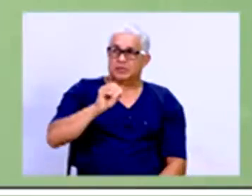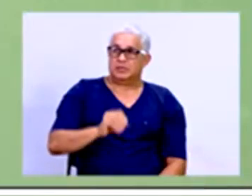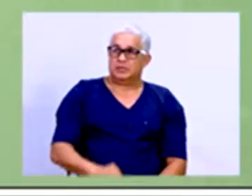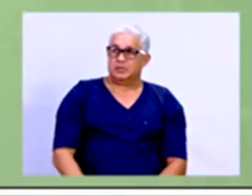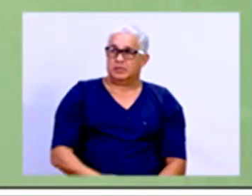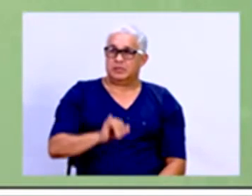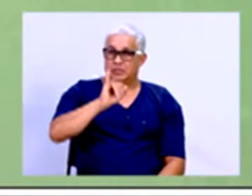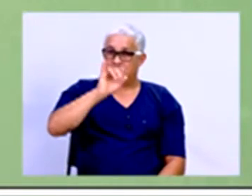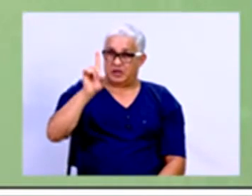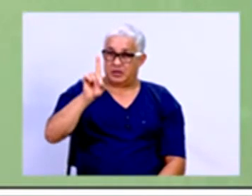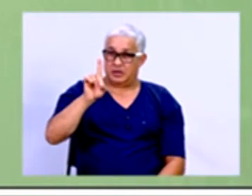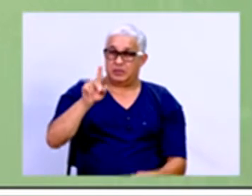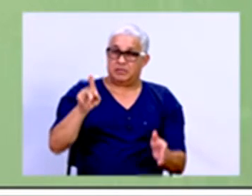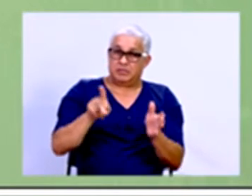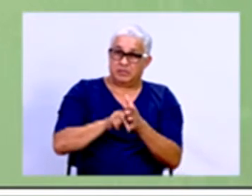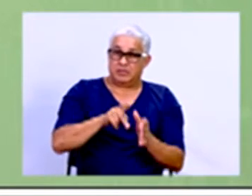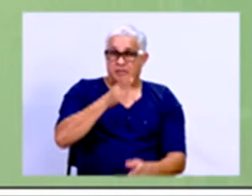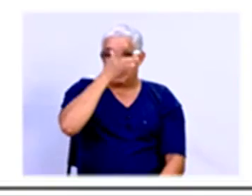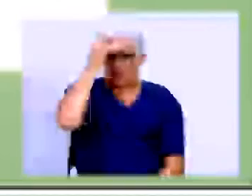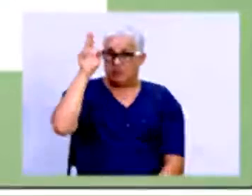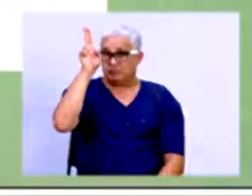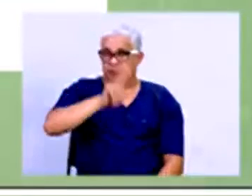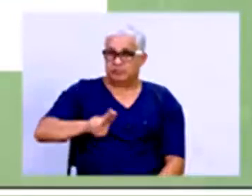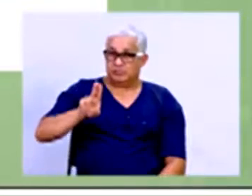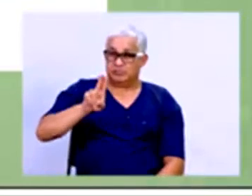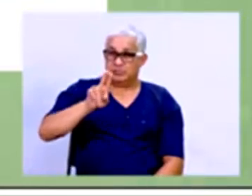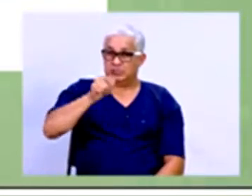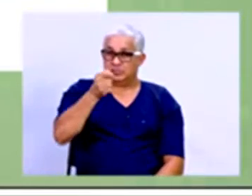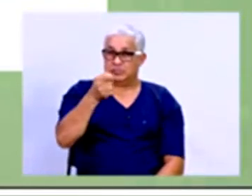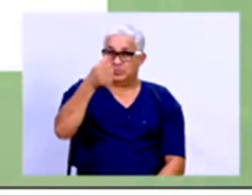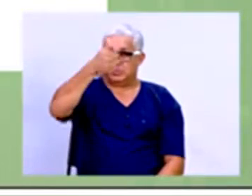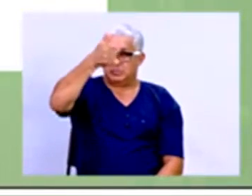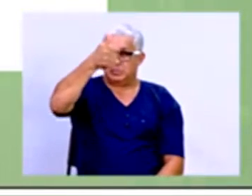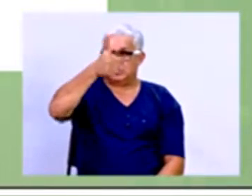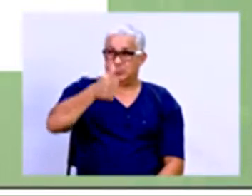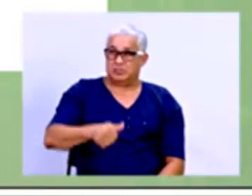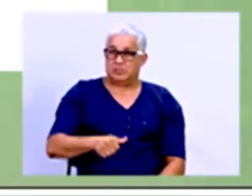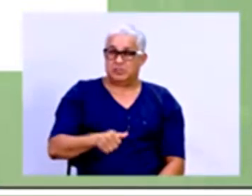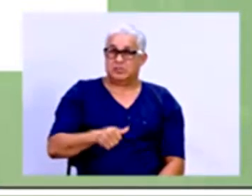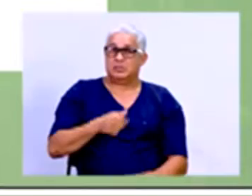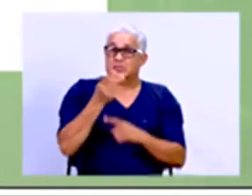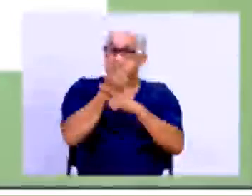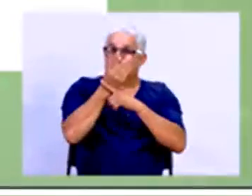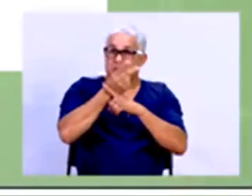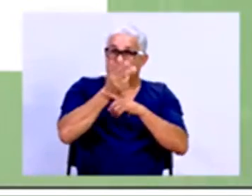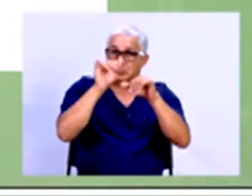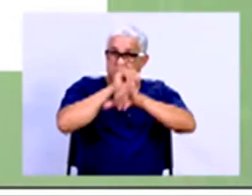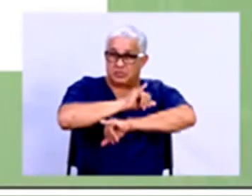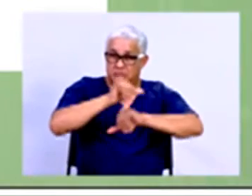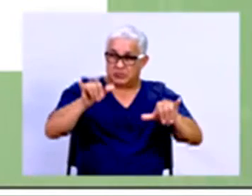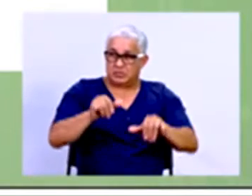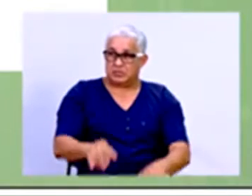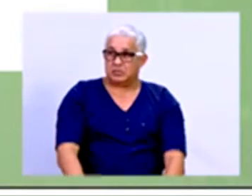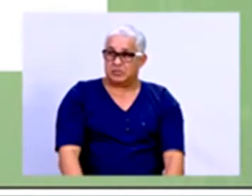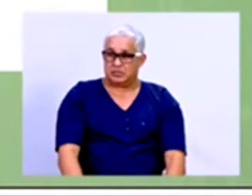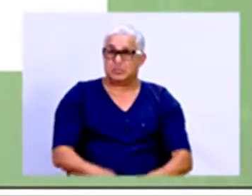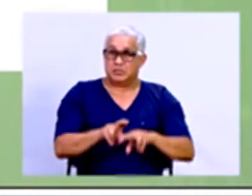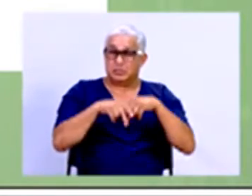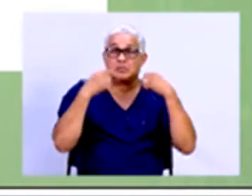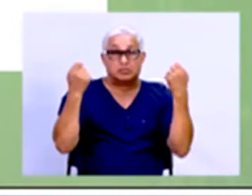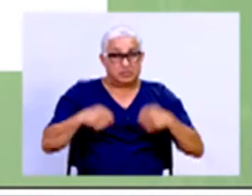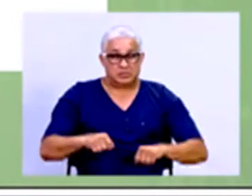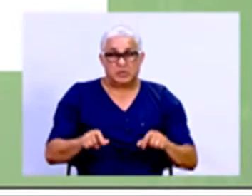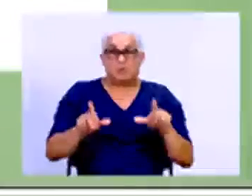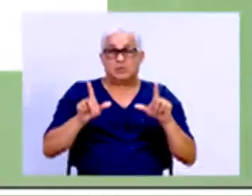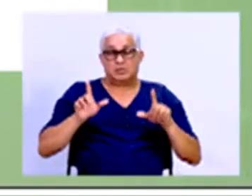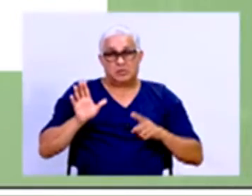a ID do usuário, a chave primária, que vai buscar a informação, né? Para isso a gente precisa